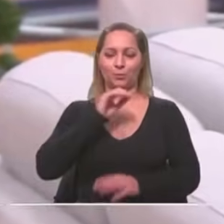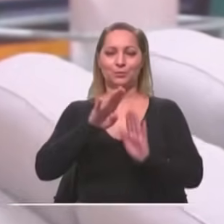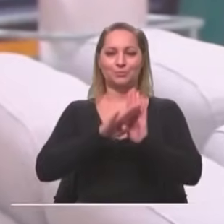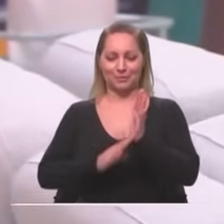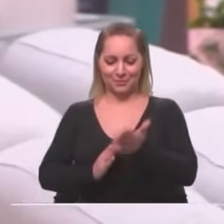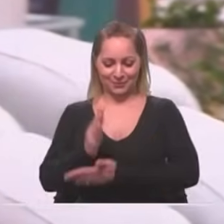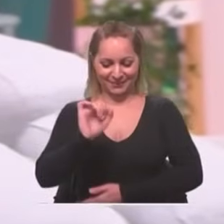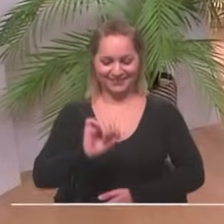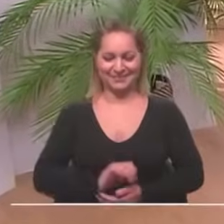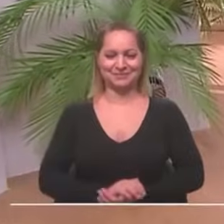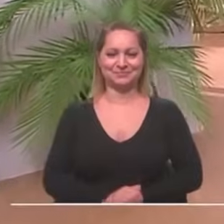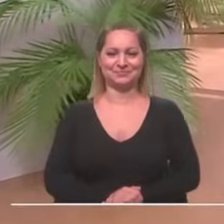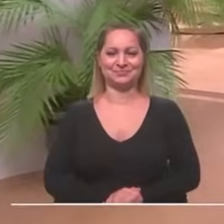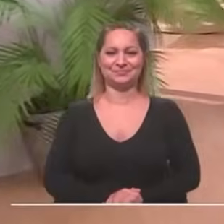bem.